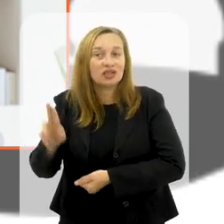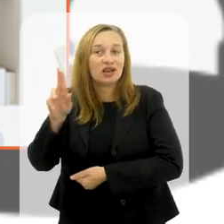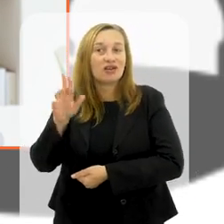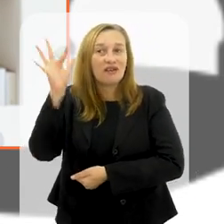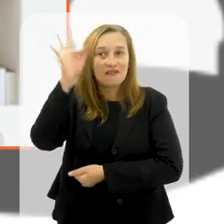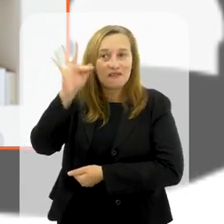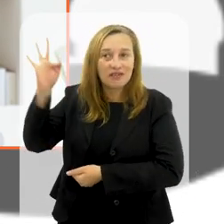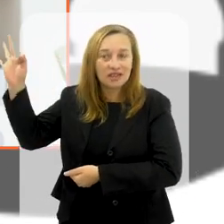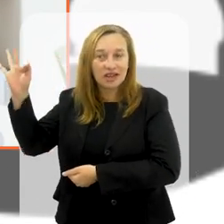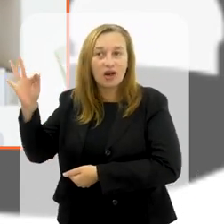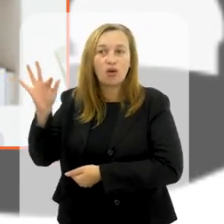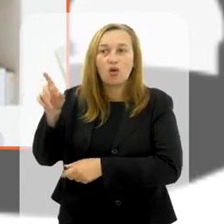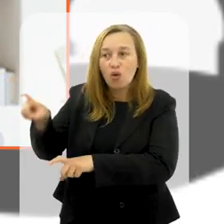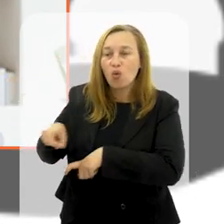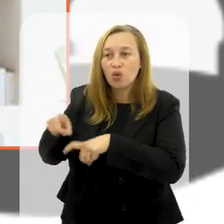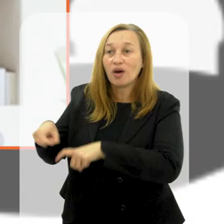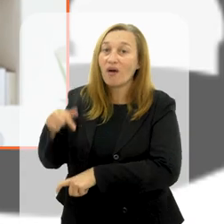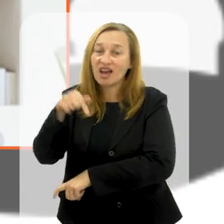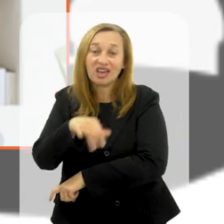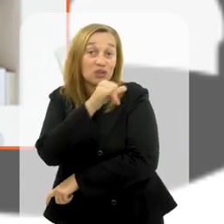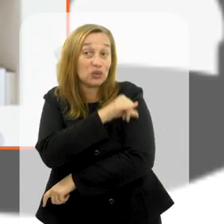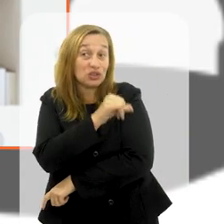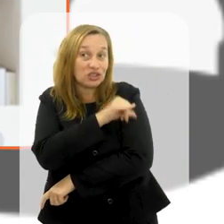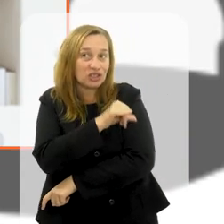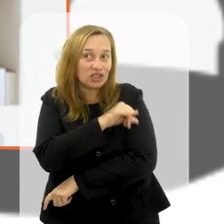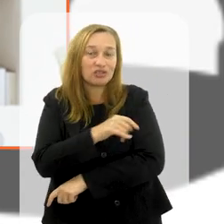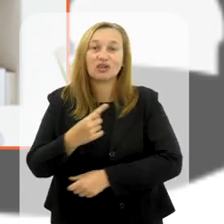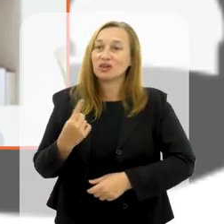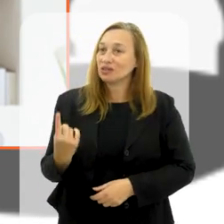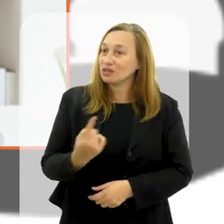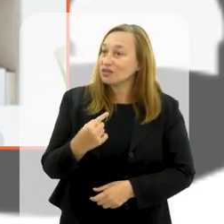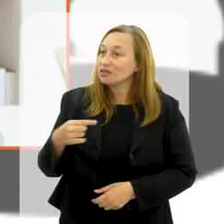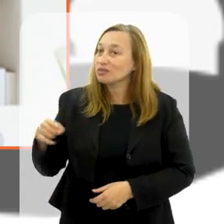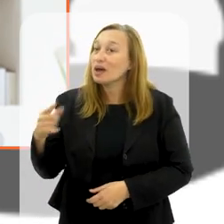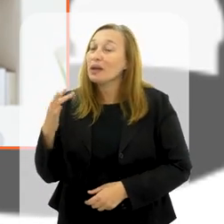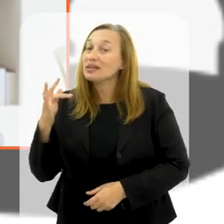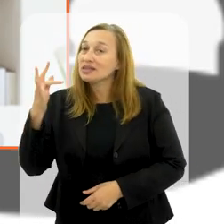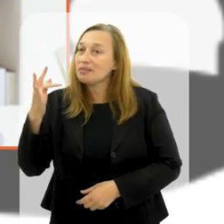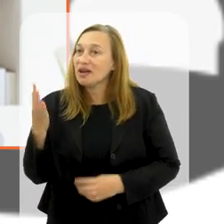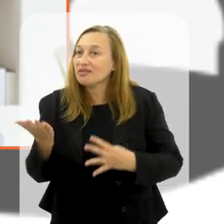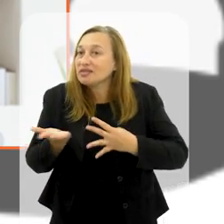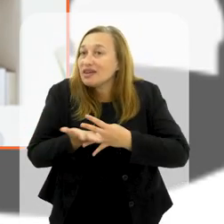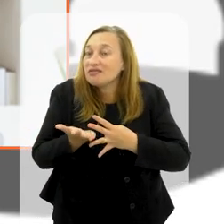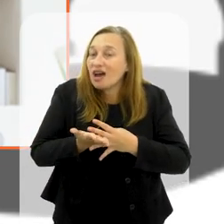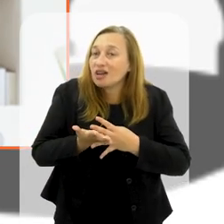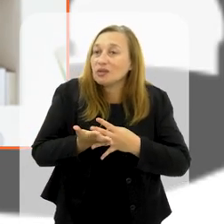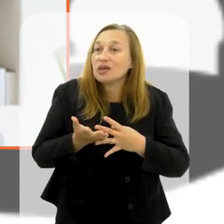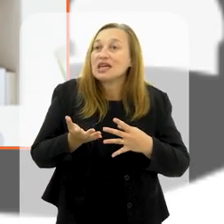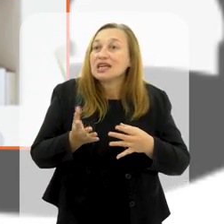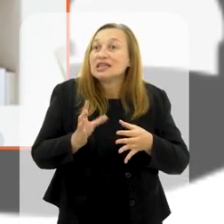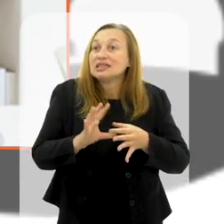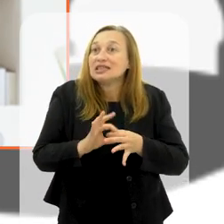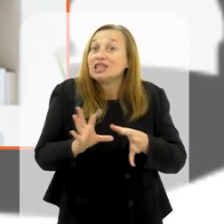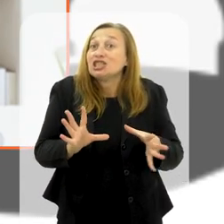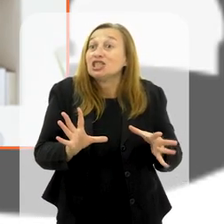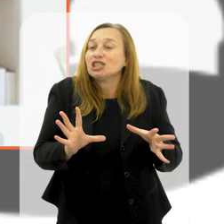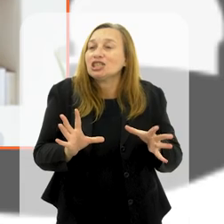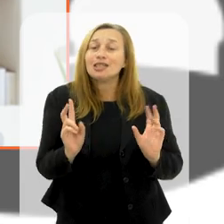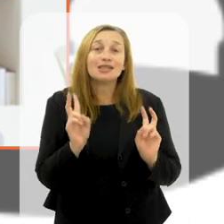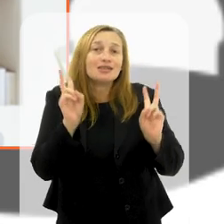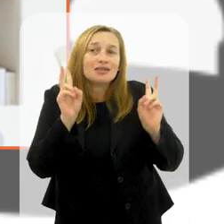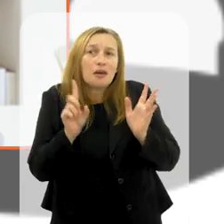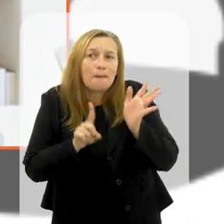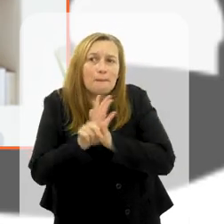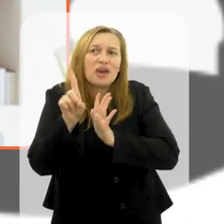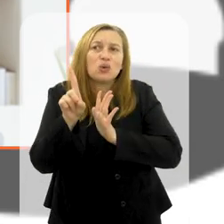Universidade Federal Rural aqui do Rio de Janeiro. E nós fomos para esse breve intervalo deixando essa questão